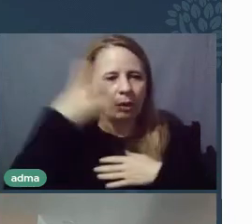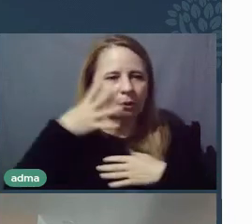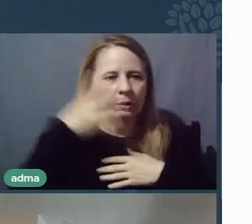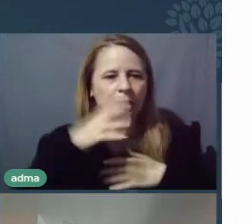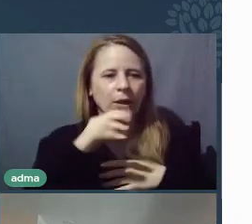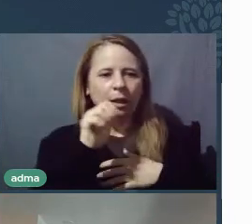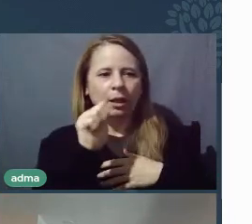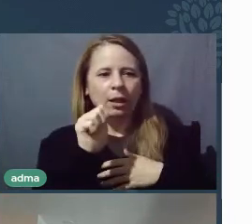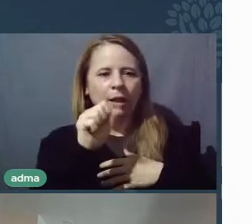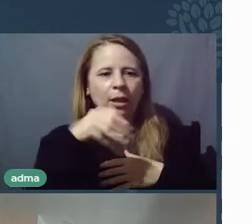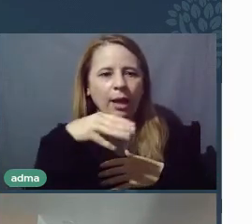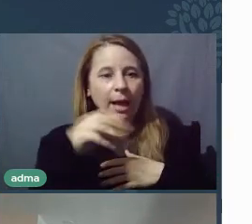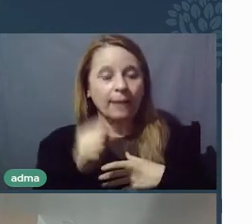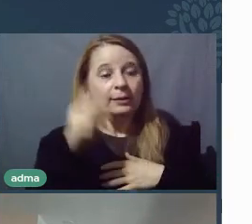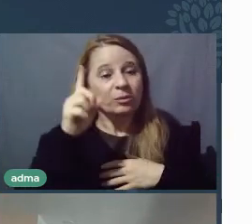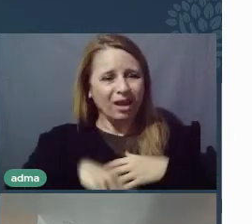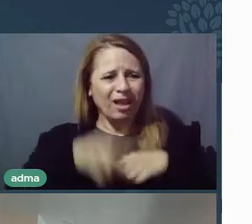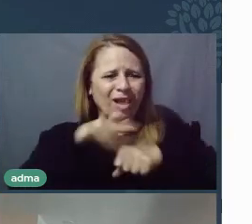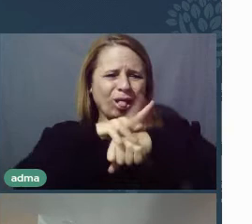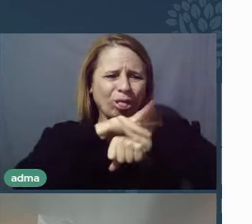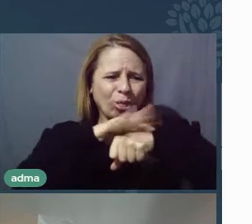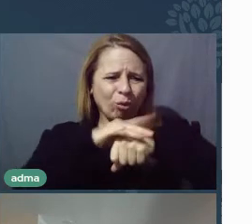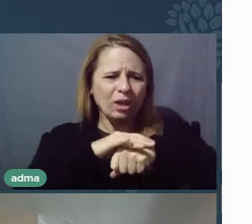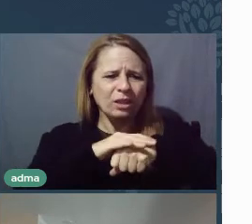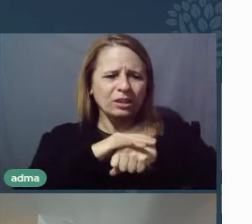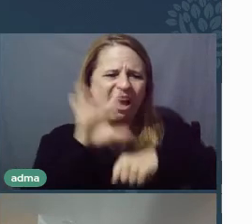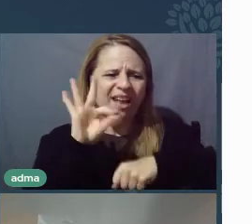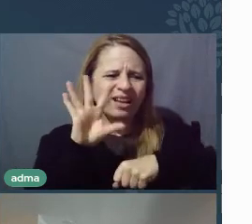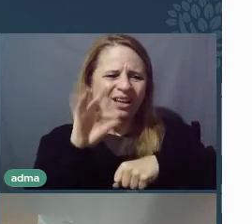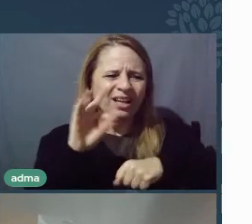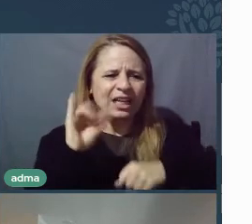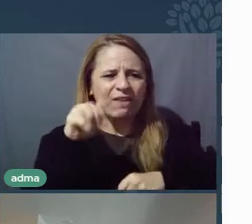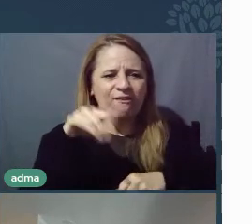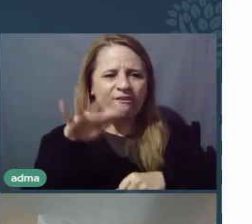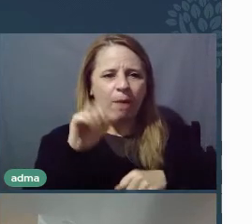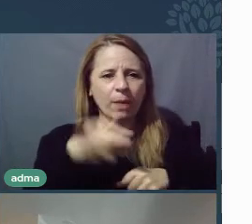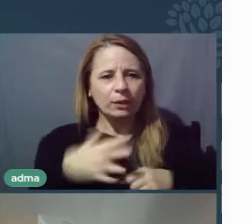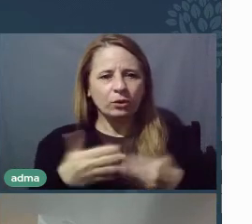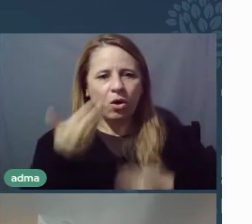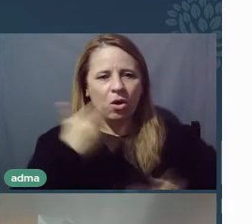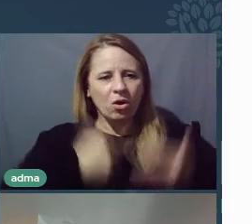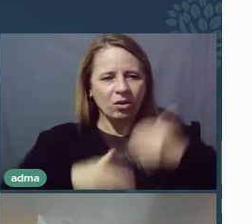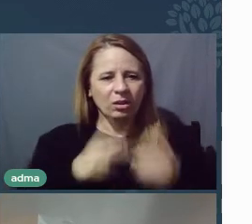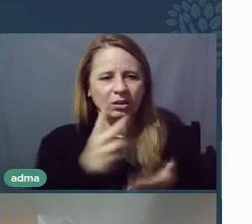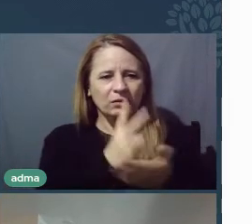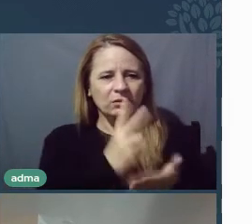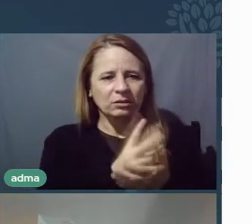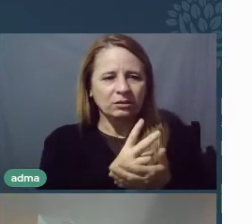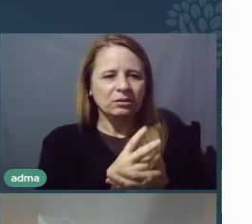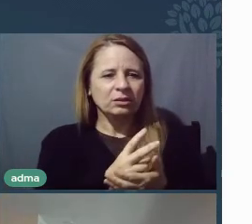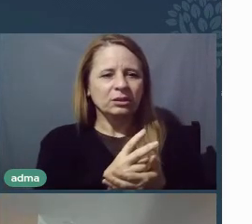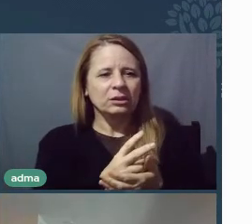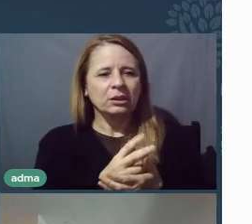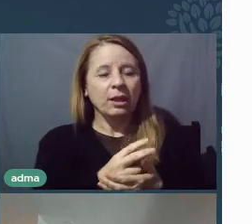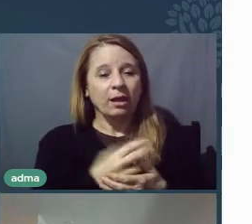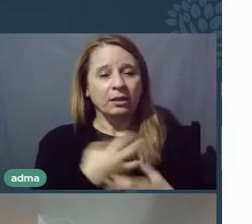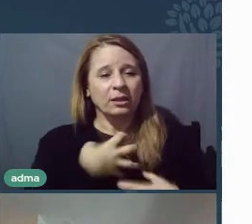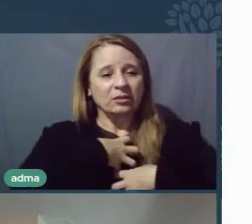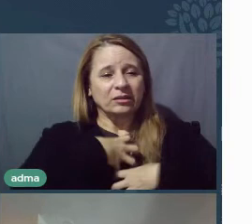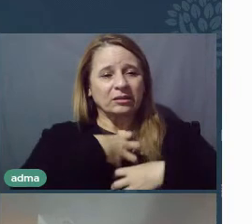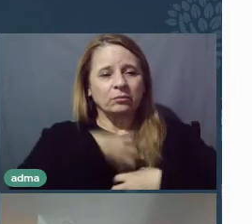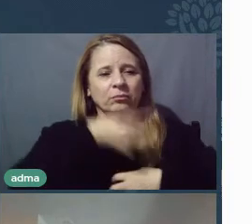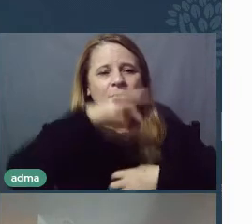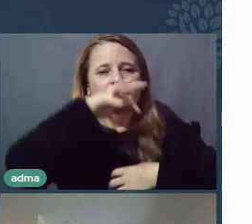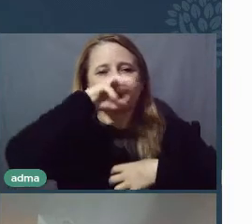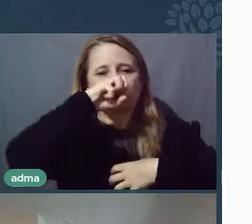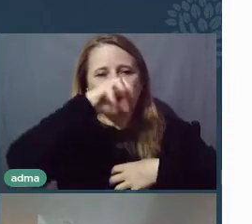uma doença inflamatória crônica, ela tem uma obstrução reversível, tem sintomas respiratórios, a via aérea